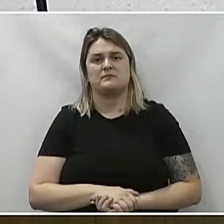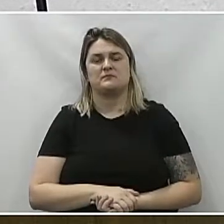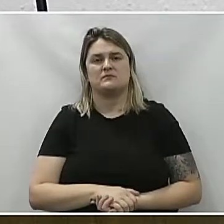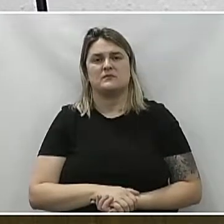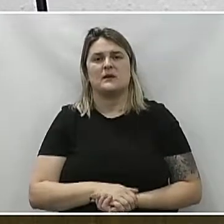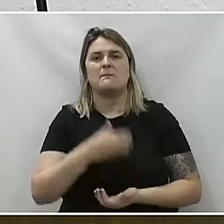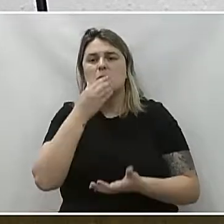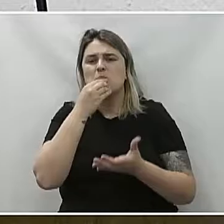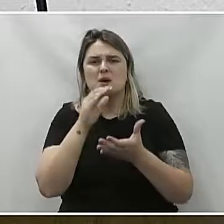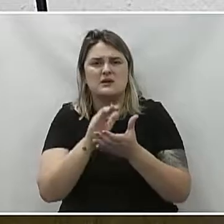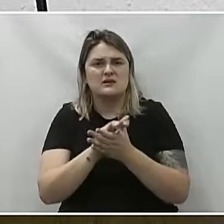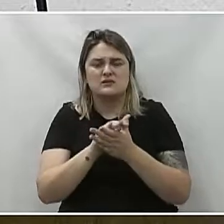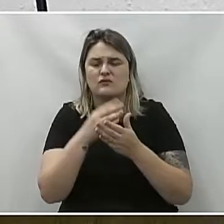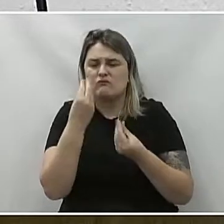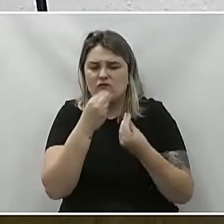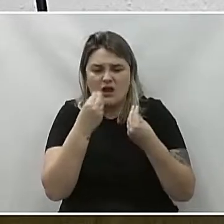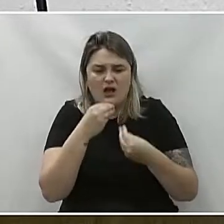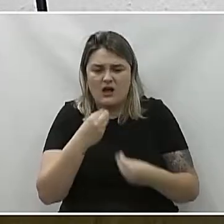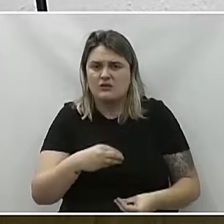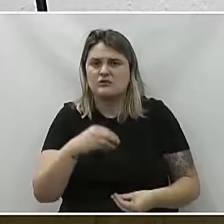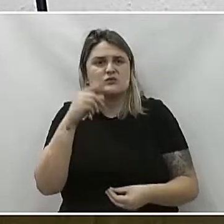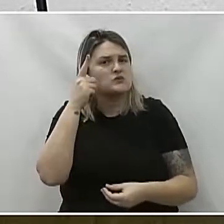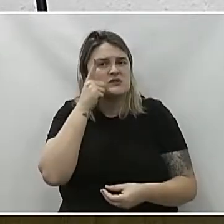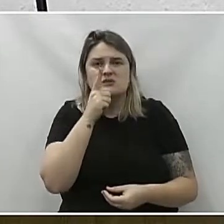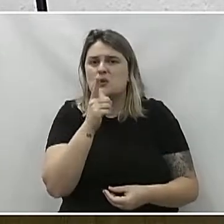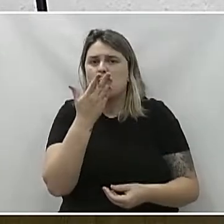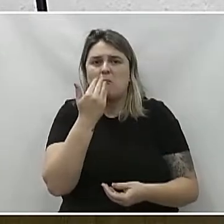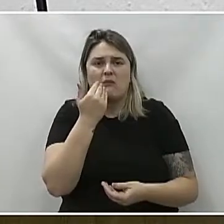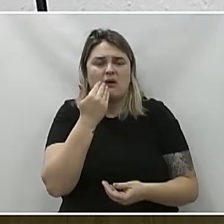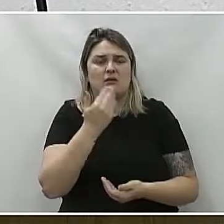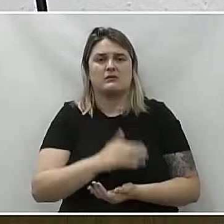Estava completamente debilitado. Comer para ele era um sacrifício.